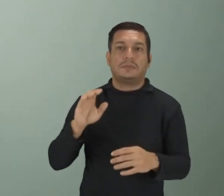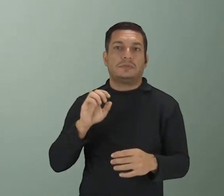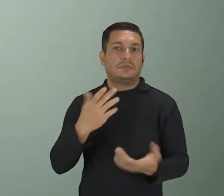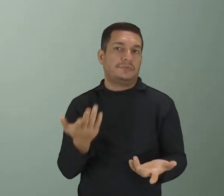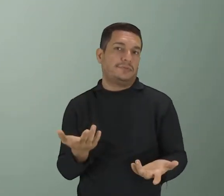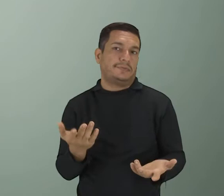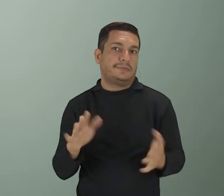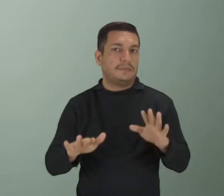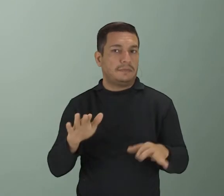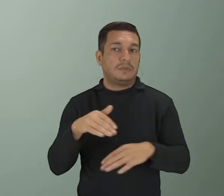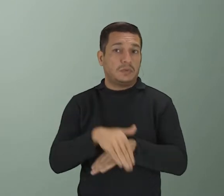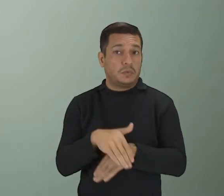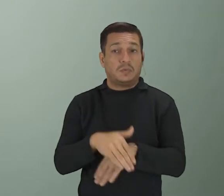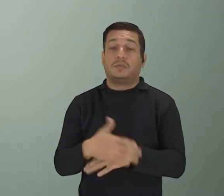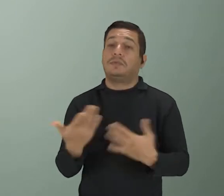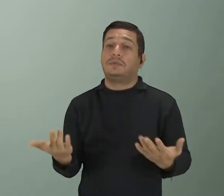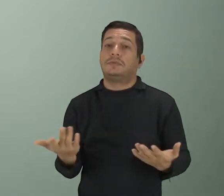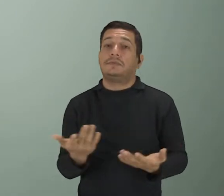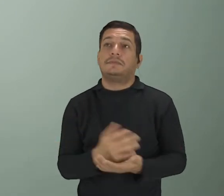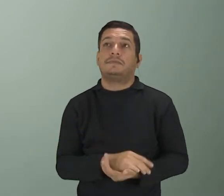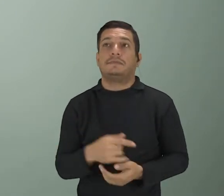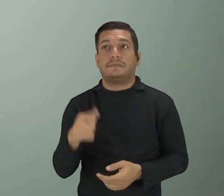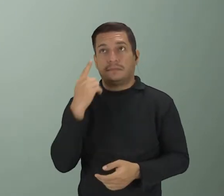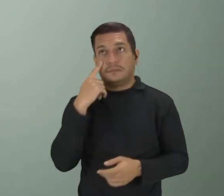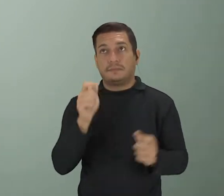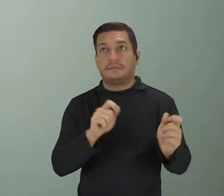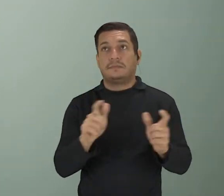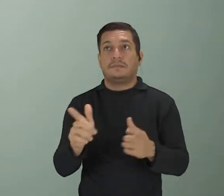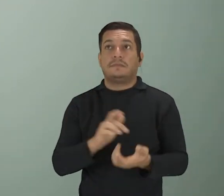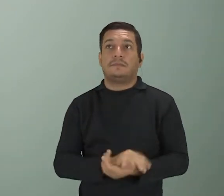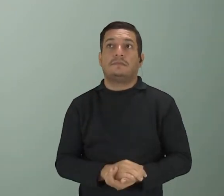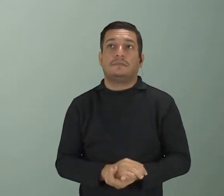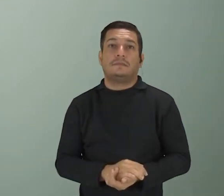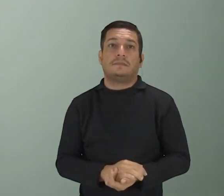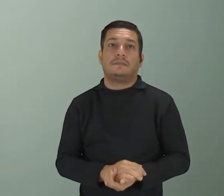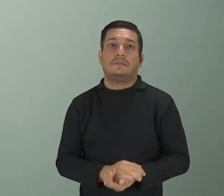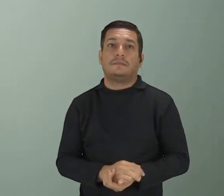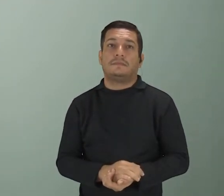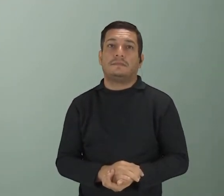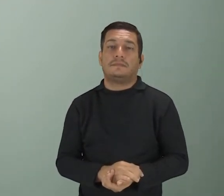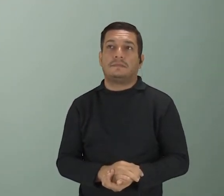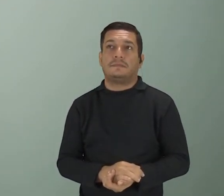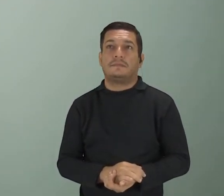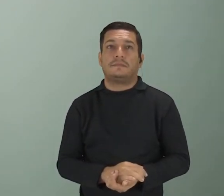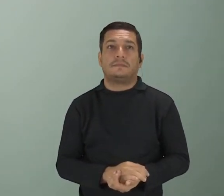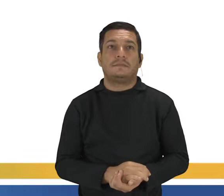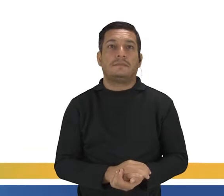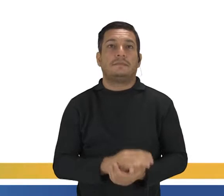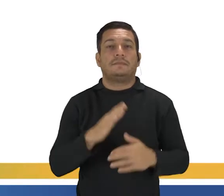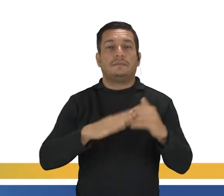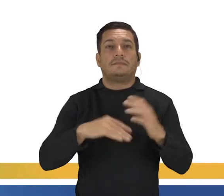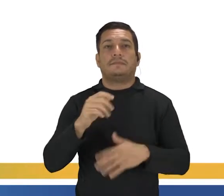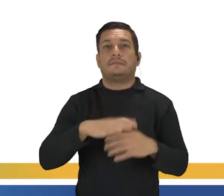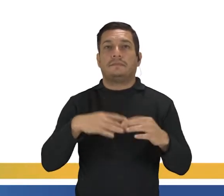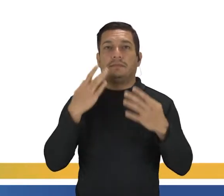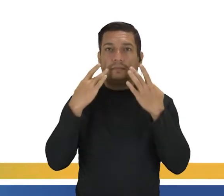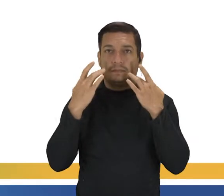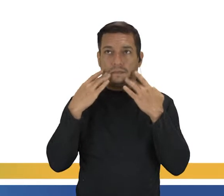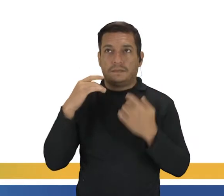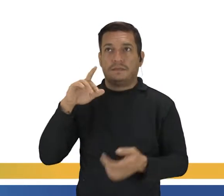de tarde, de noite. Acompanha comigo a leitura na tela. Profissionais do teatro,